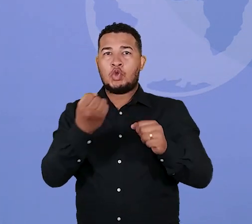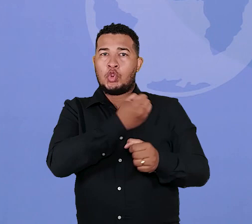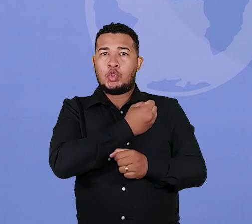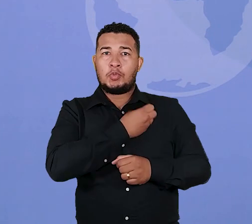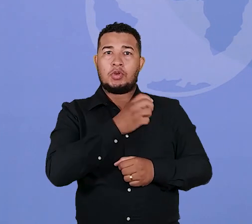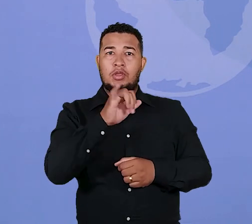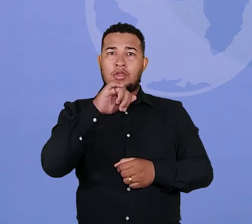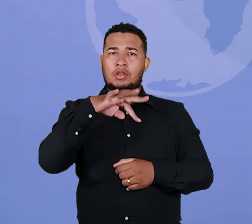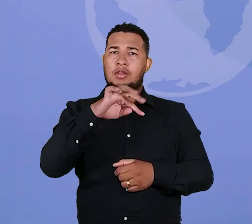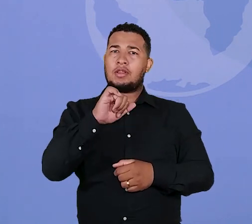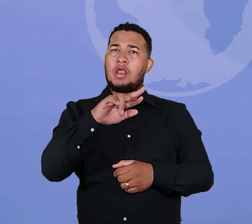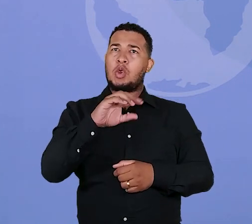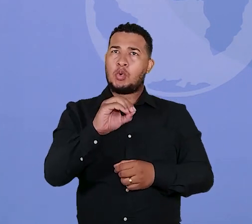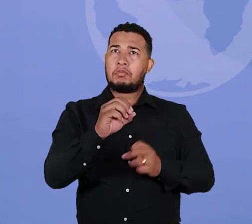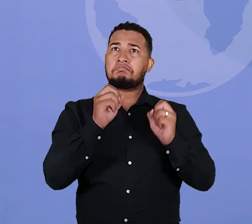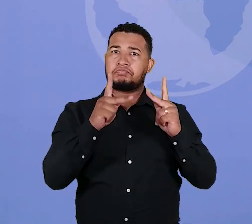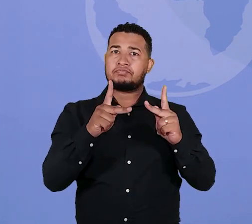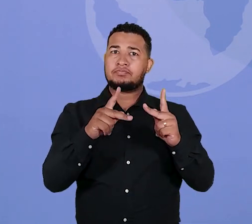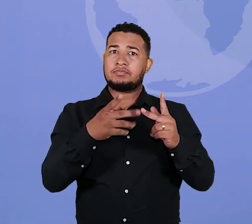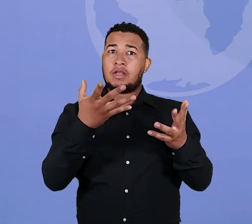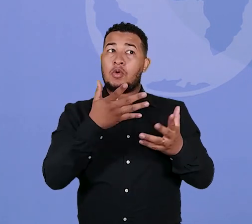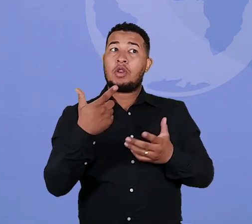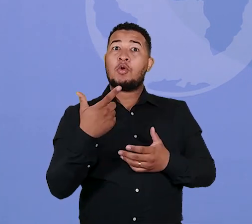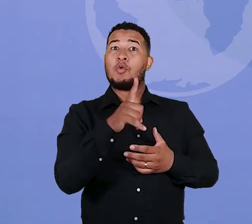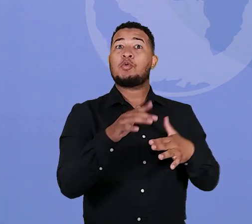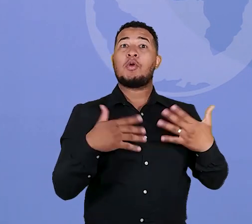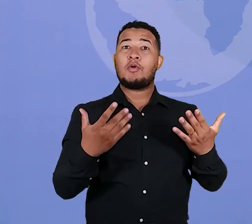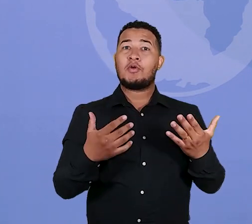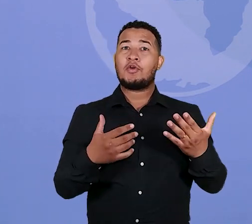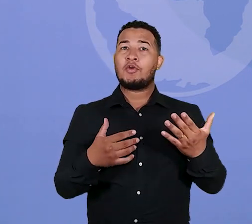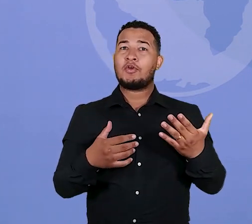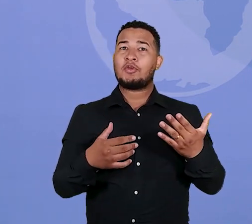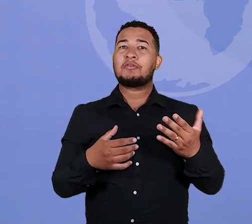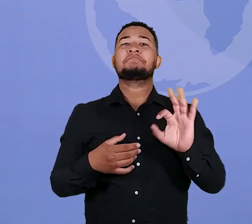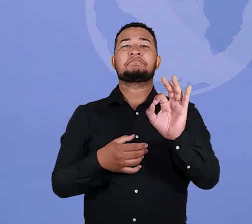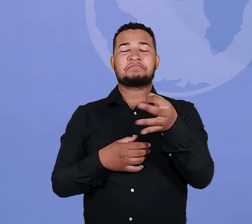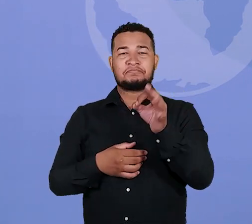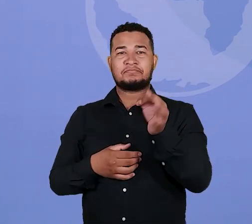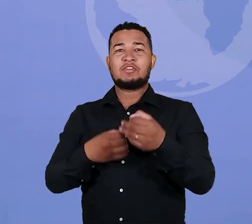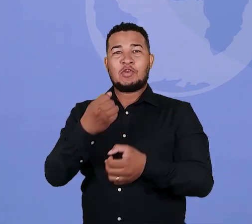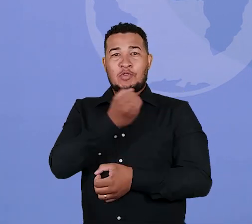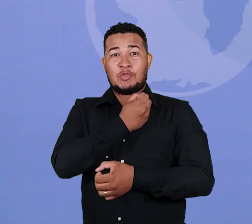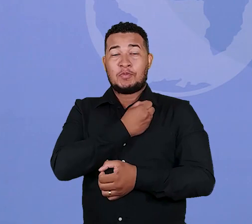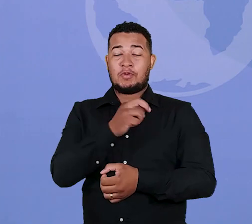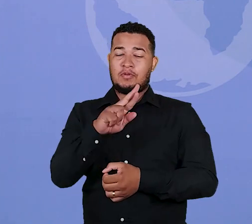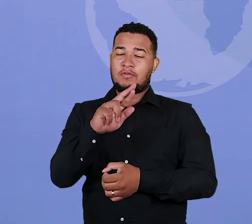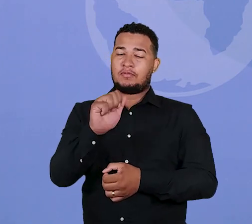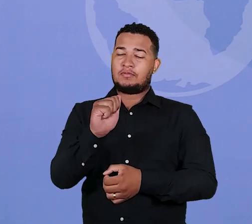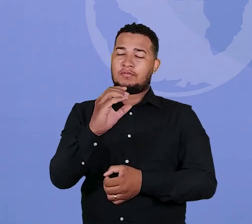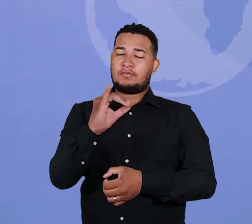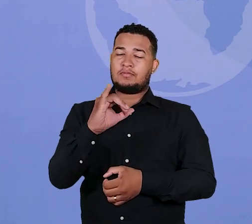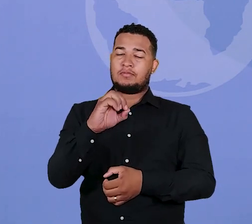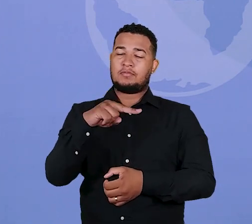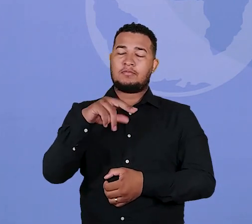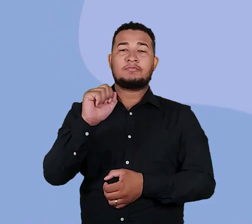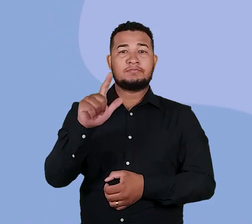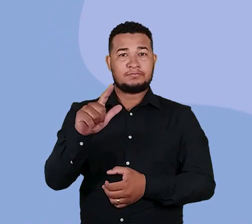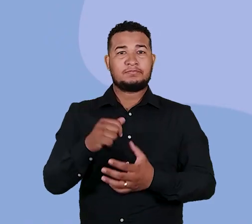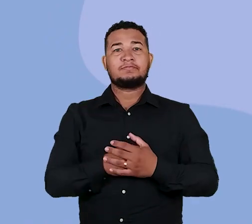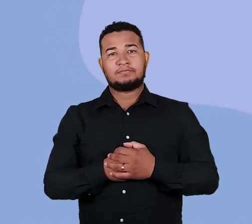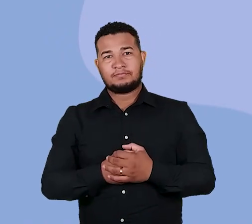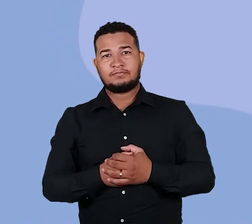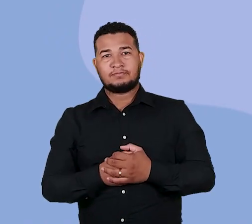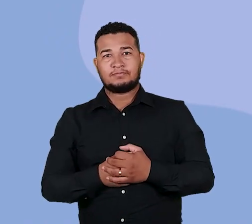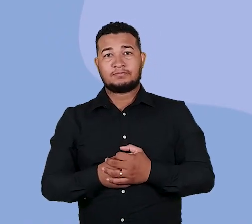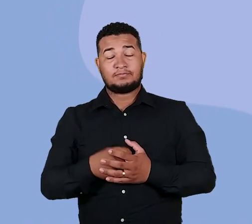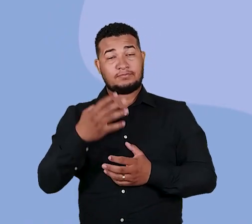inteiros também. Você lembra qual é o próximo? Isso aí. Números racionais. Vamos ver? Se